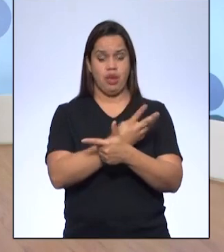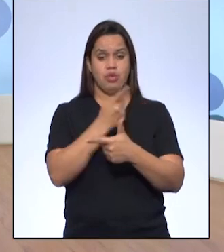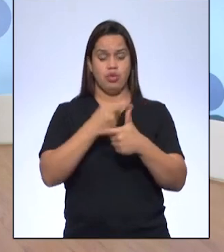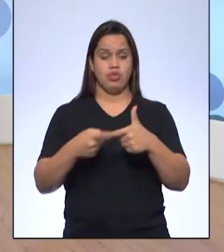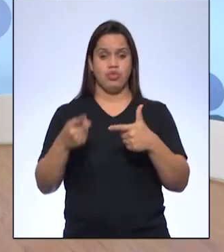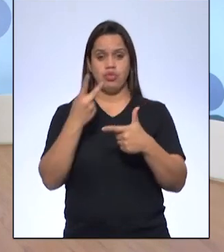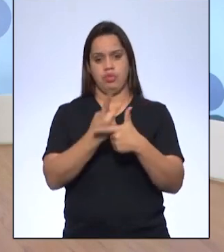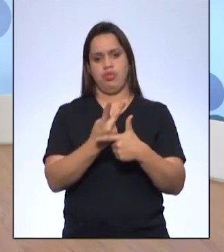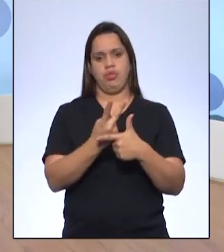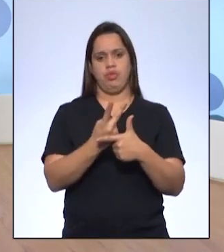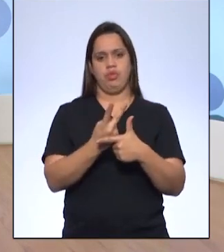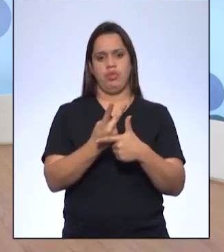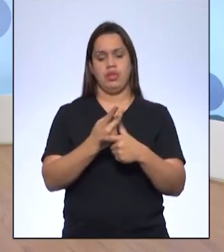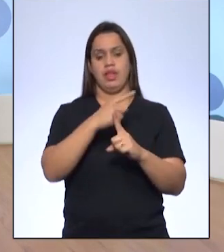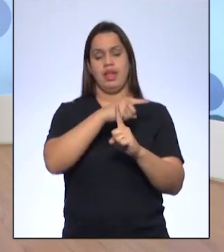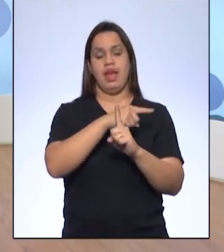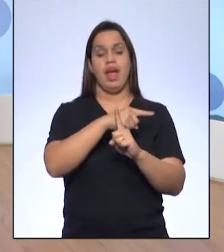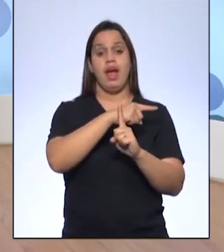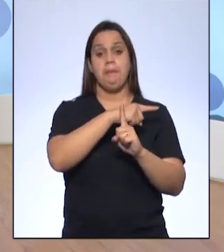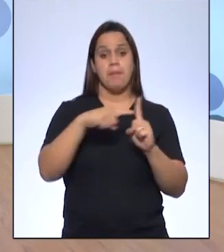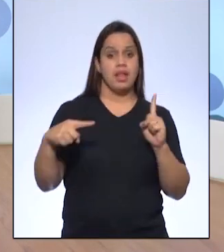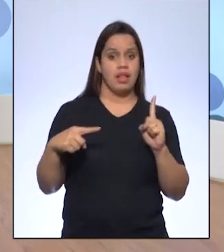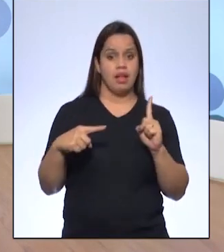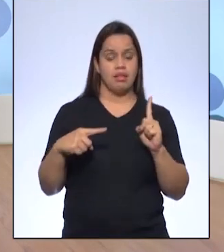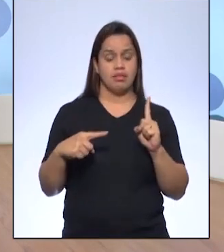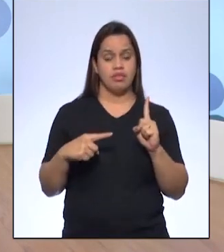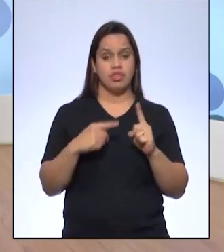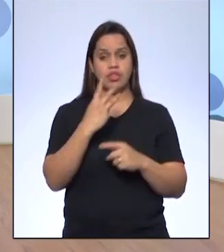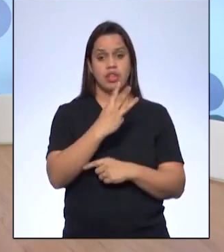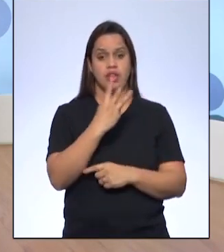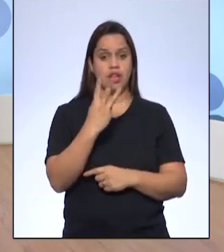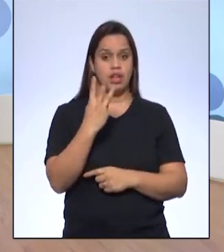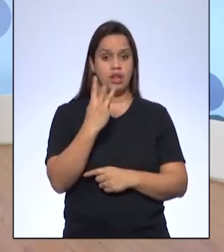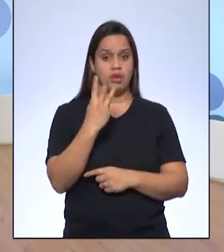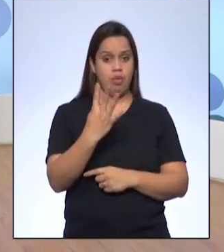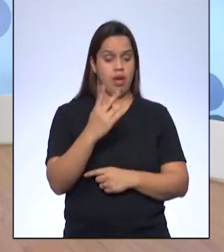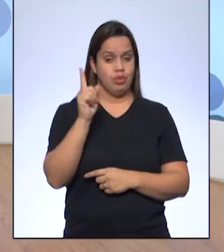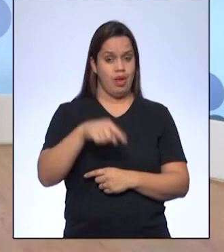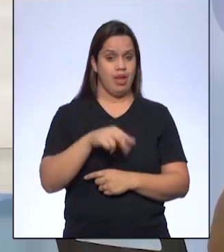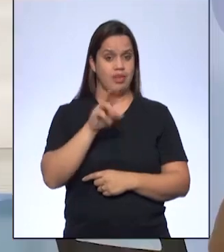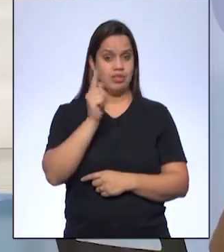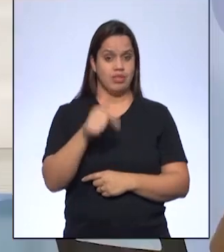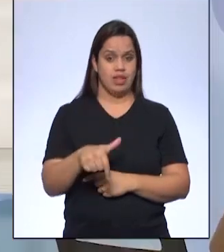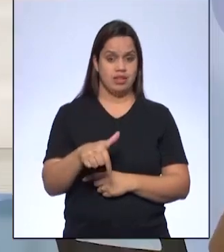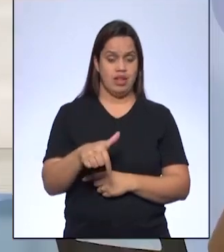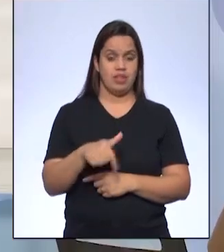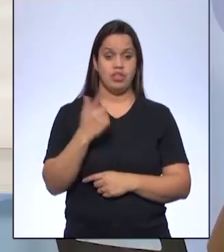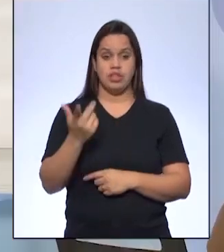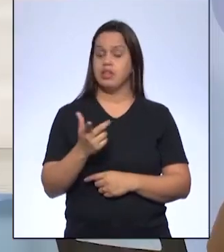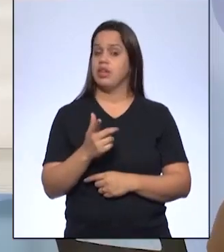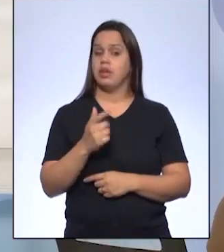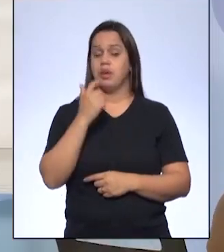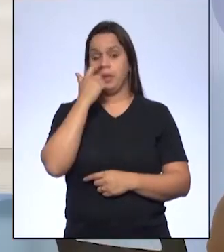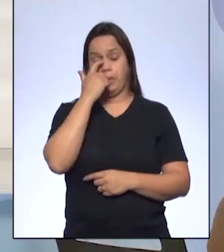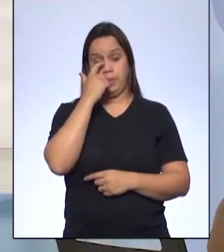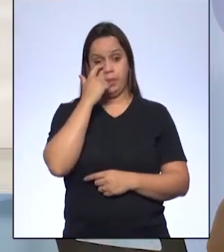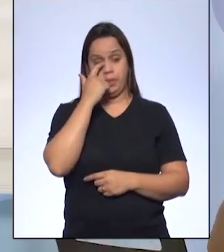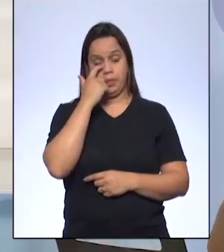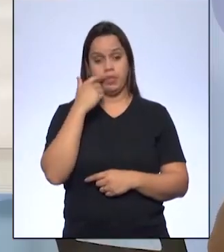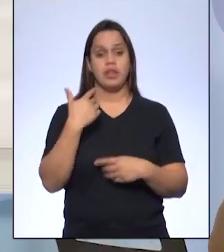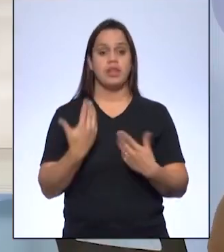A metade de 34 é 17. Então, pelo menos, fora o 1 e o